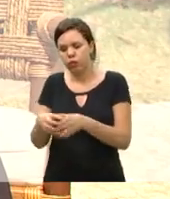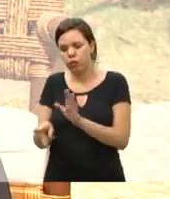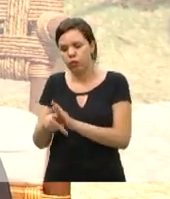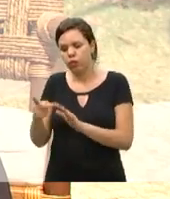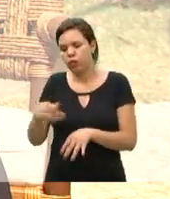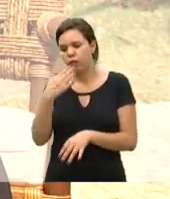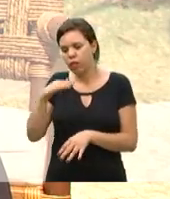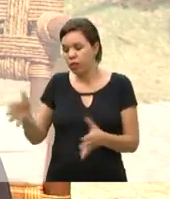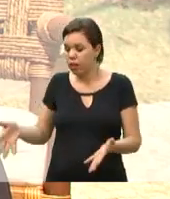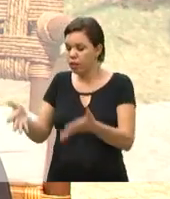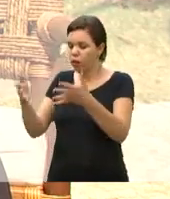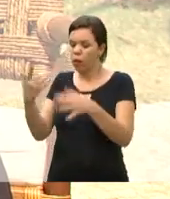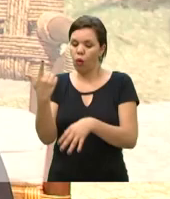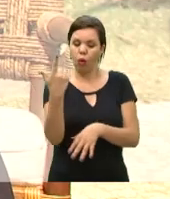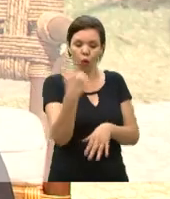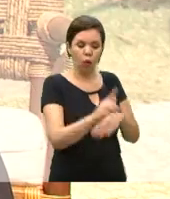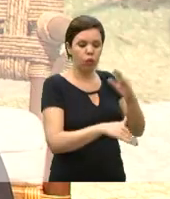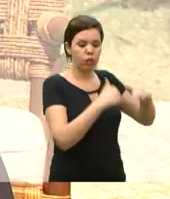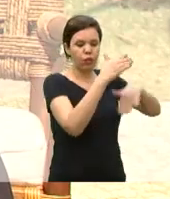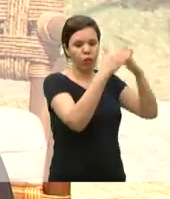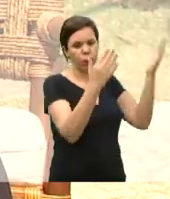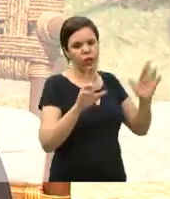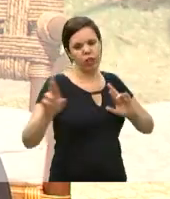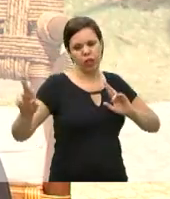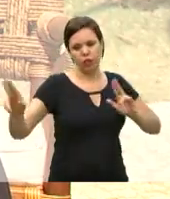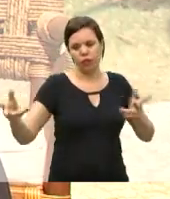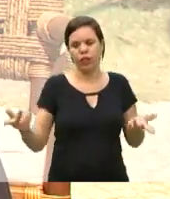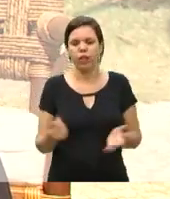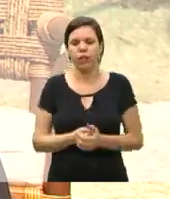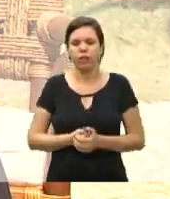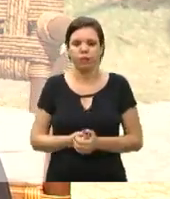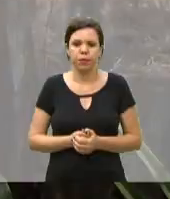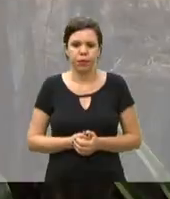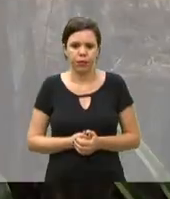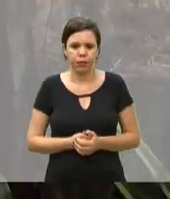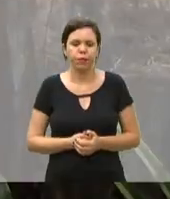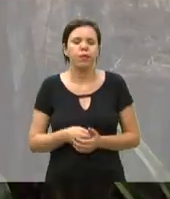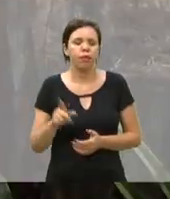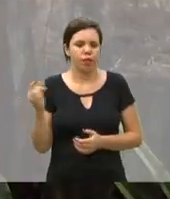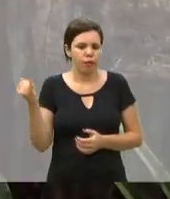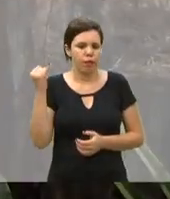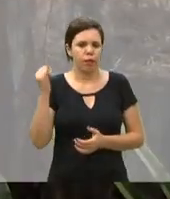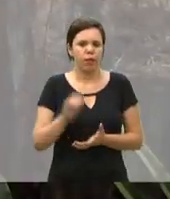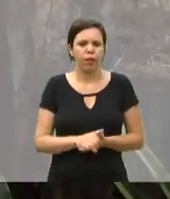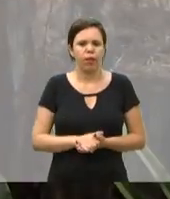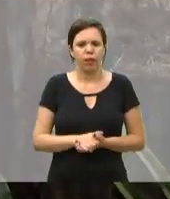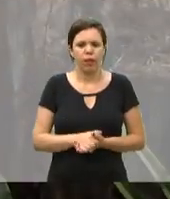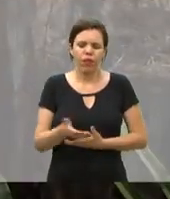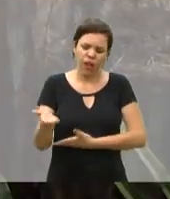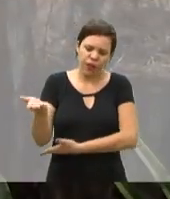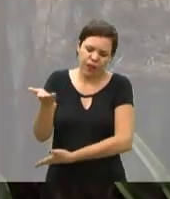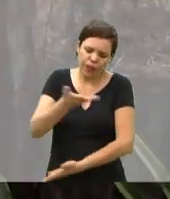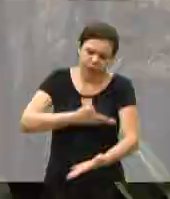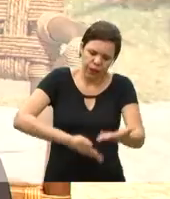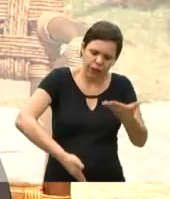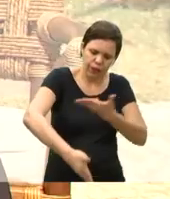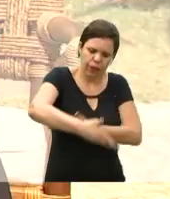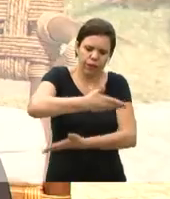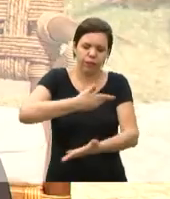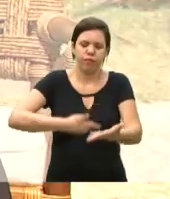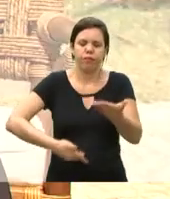O outro é espelho de desenvolvimento. Né? Então fica importante. E elas estão interagindo uma com a outra.